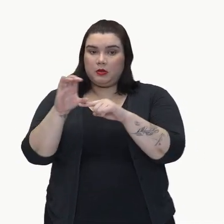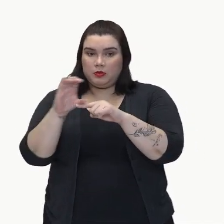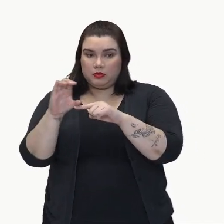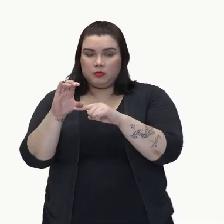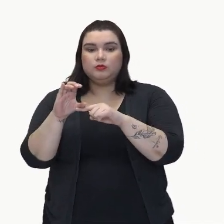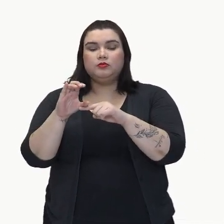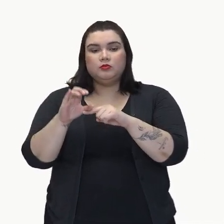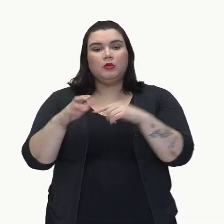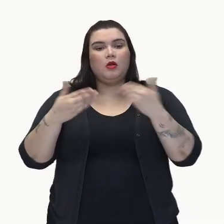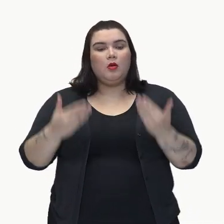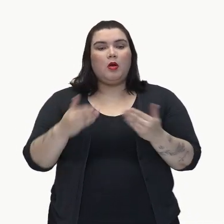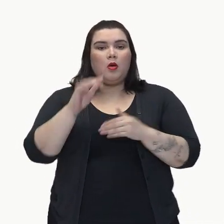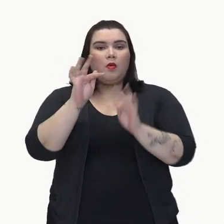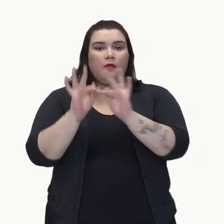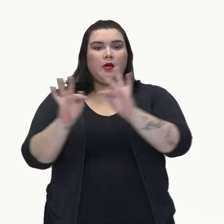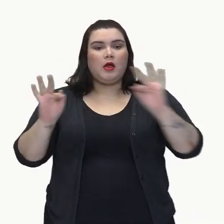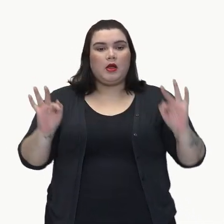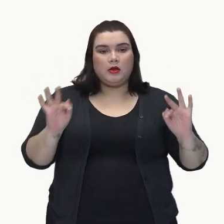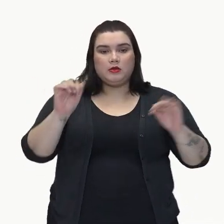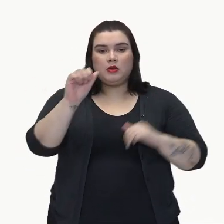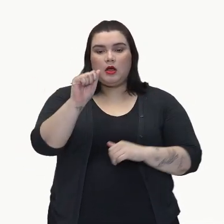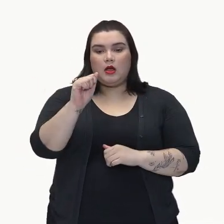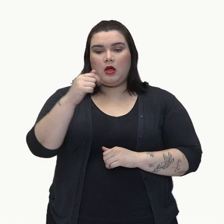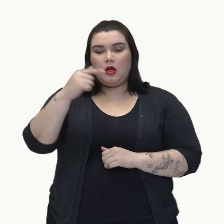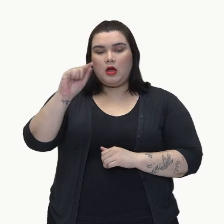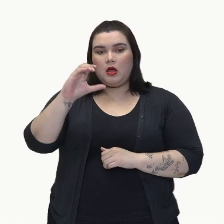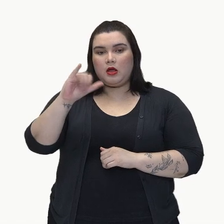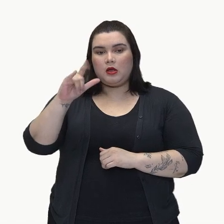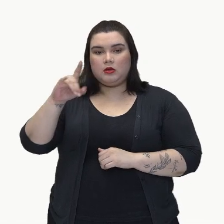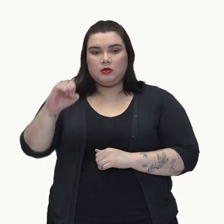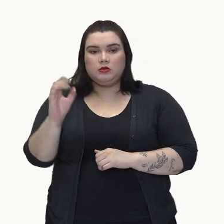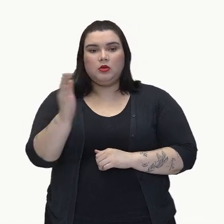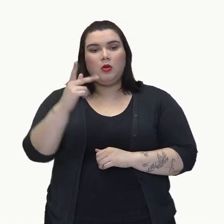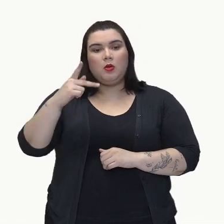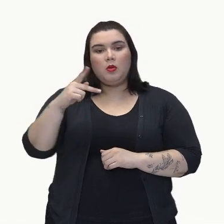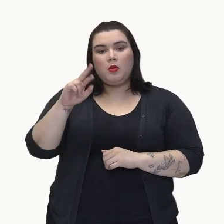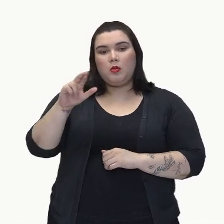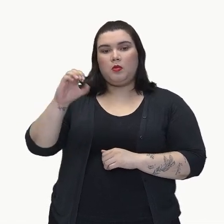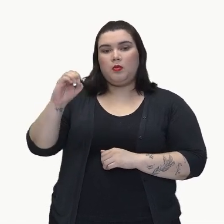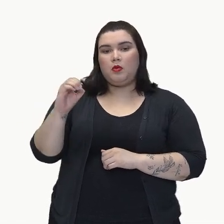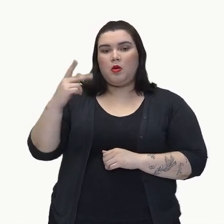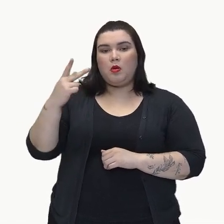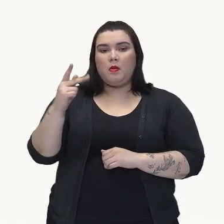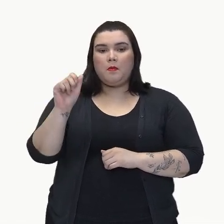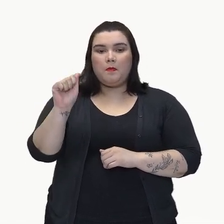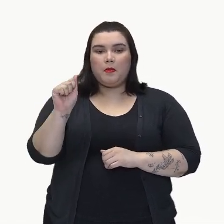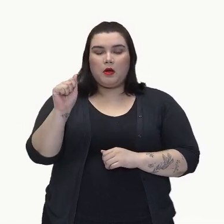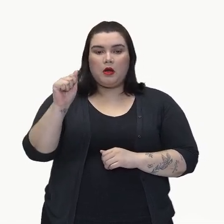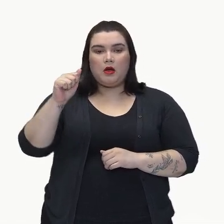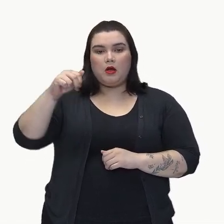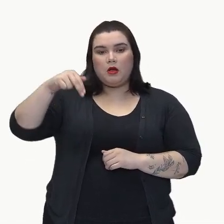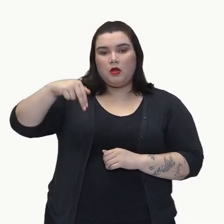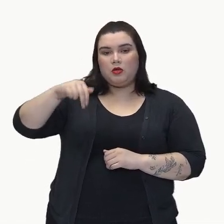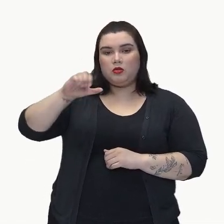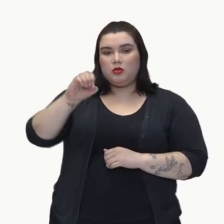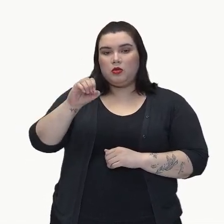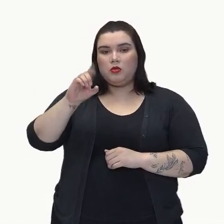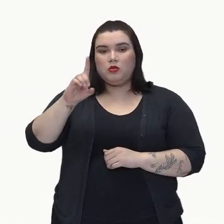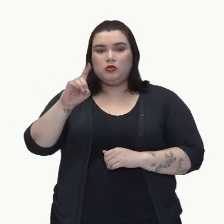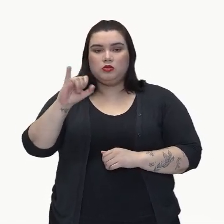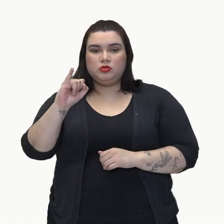porque tem 3, porque só tem ligação simples. Então, o O é para um melhor efeito sonoro da língua portuguesa.